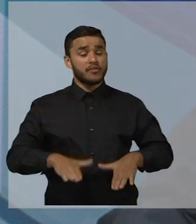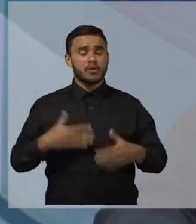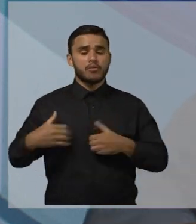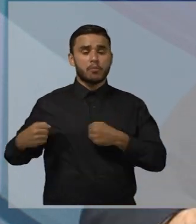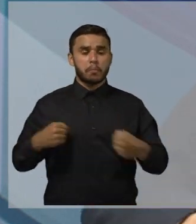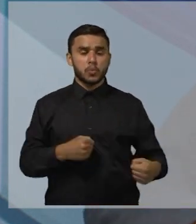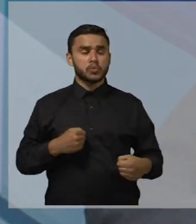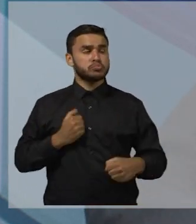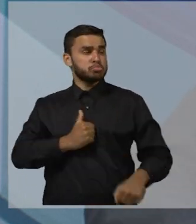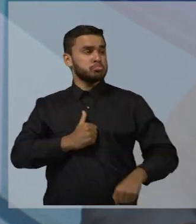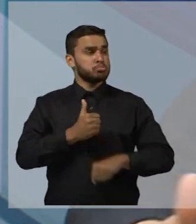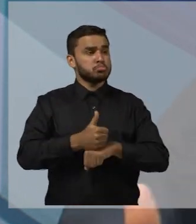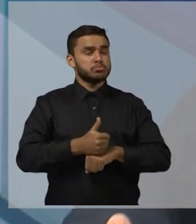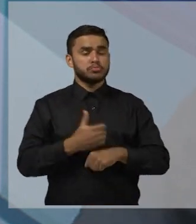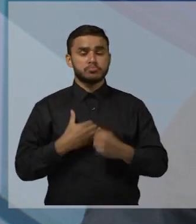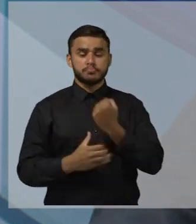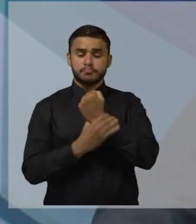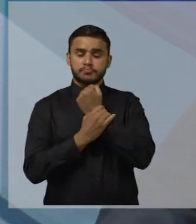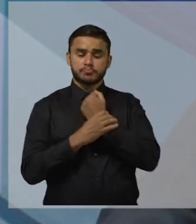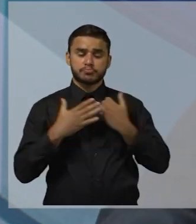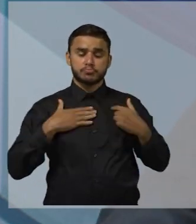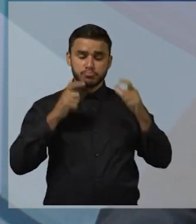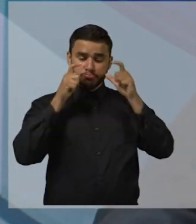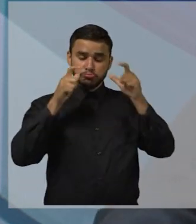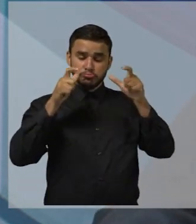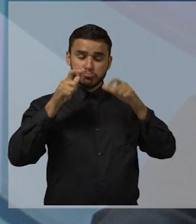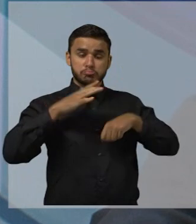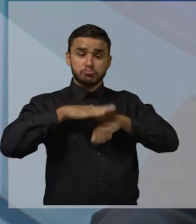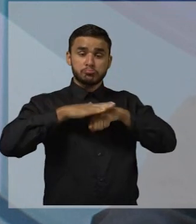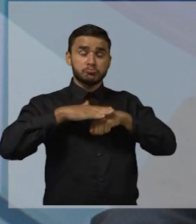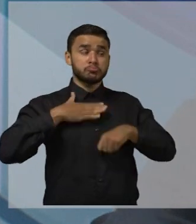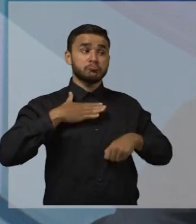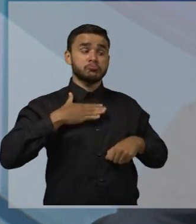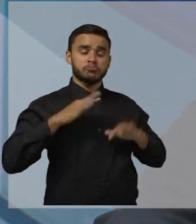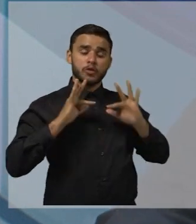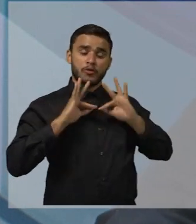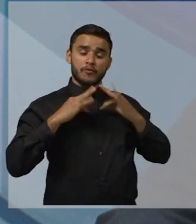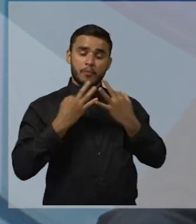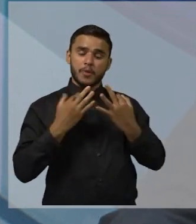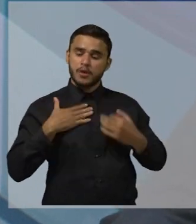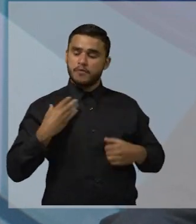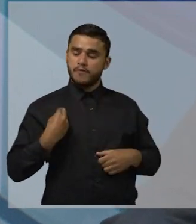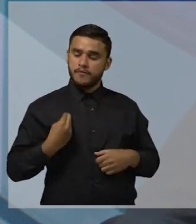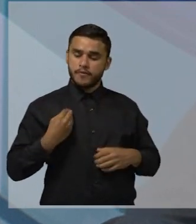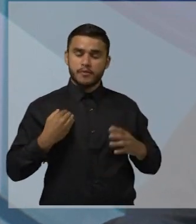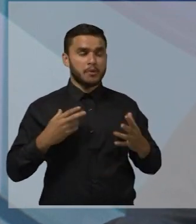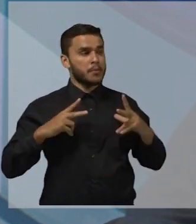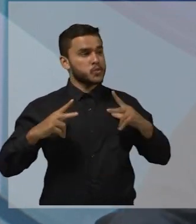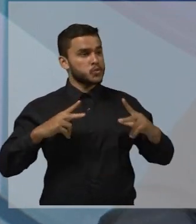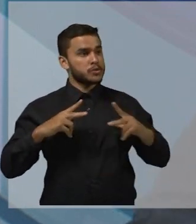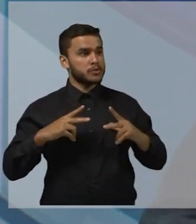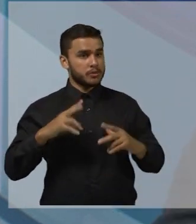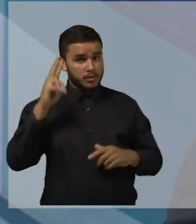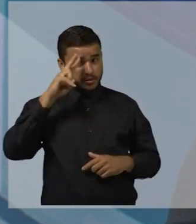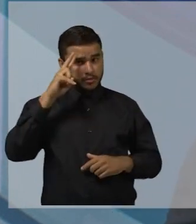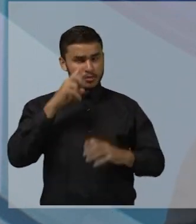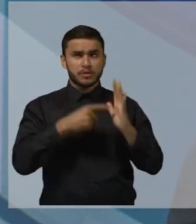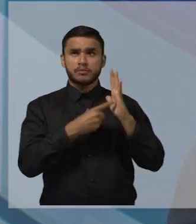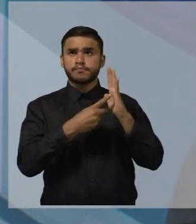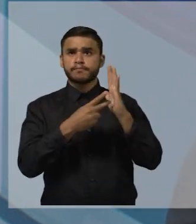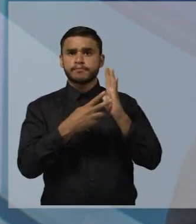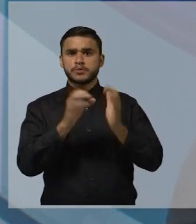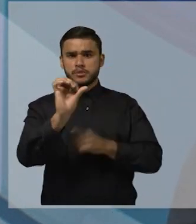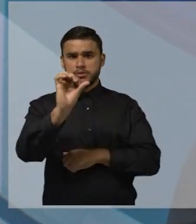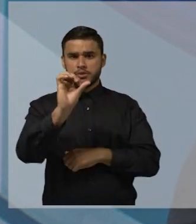governantes tinham como interesse, sobretudo, a permanência no poder e a proteção dos seus interesses. Você veja que o Brasil, dos